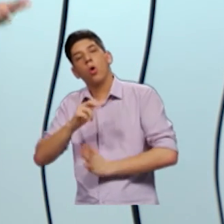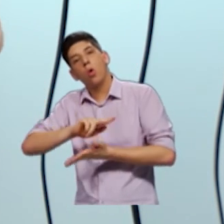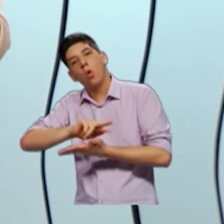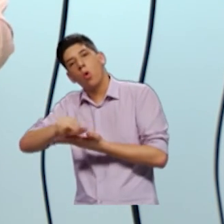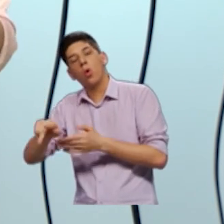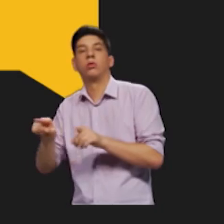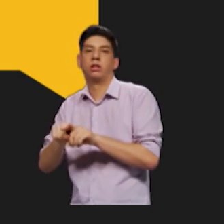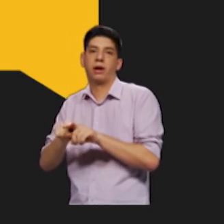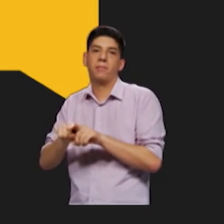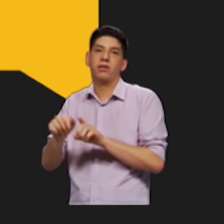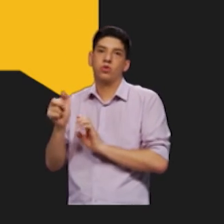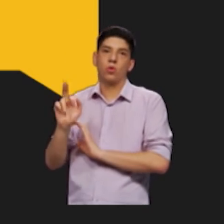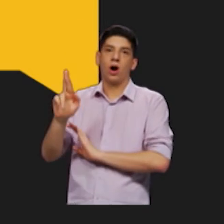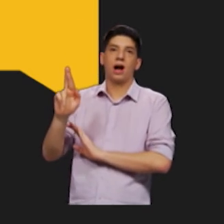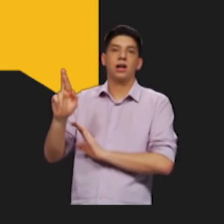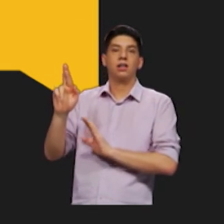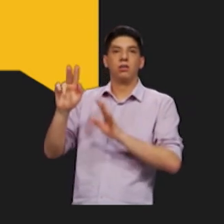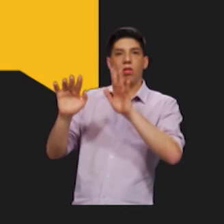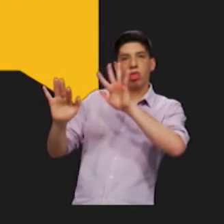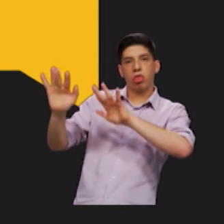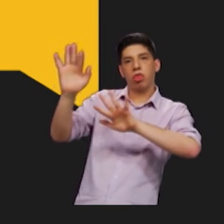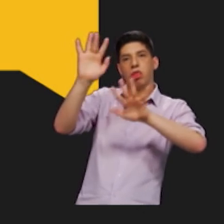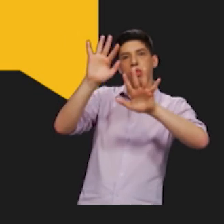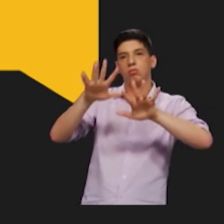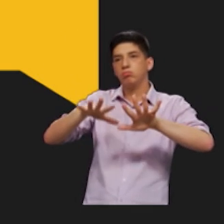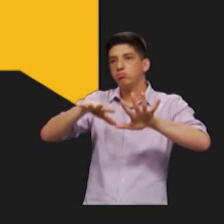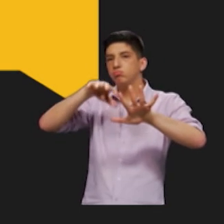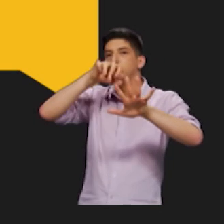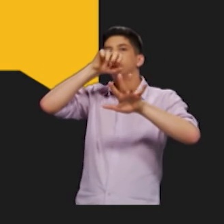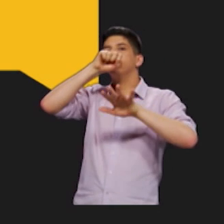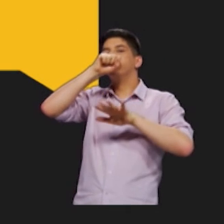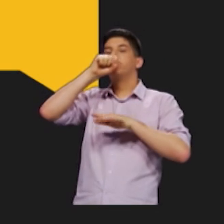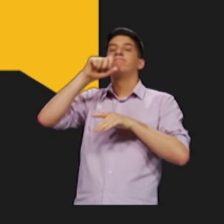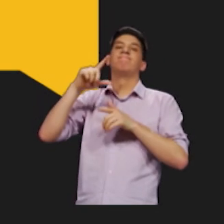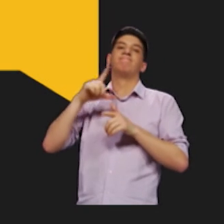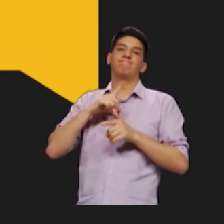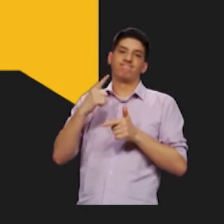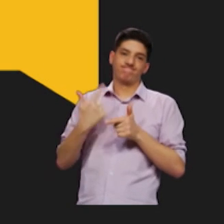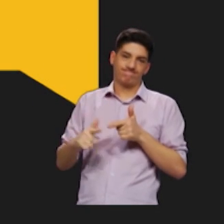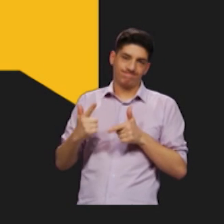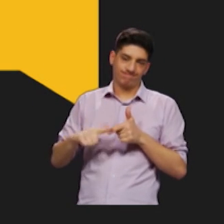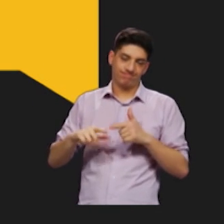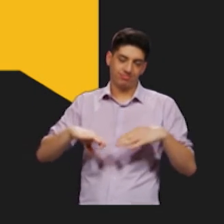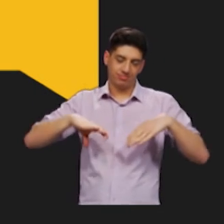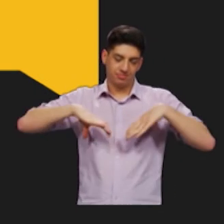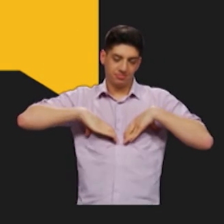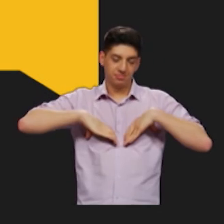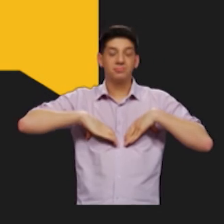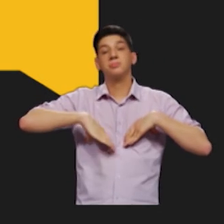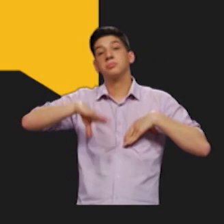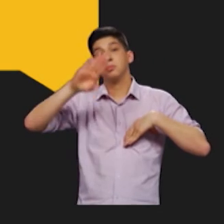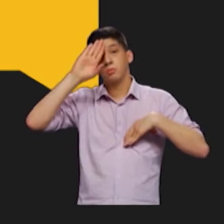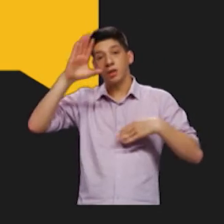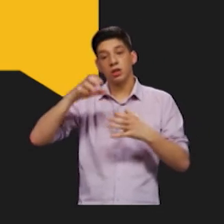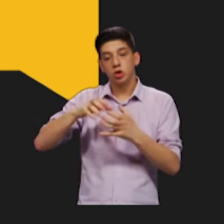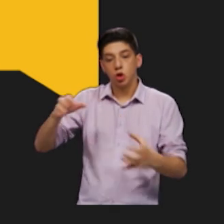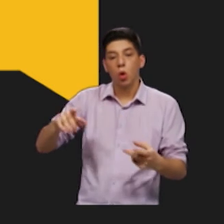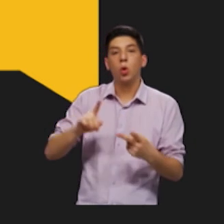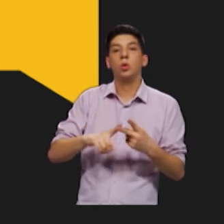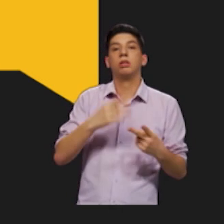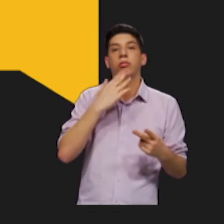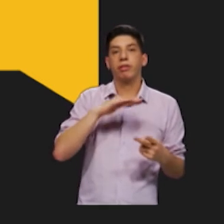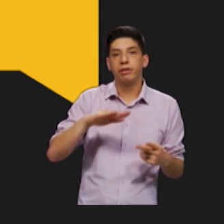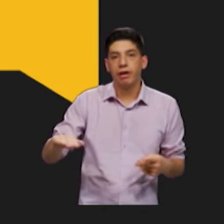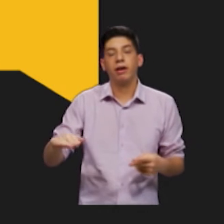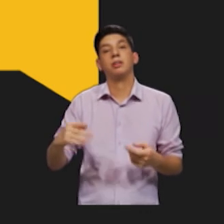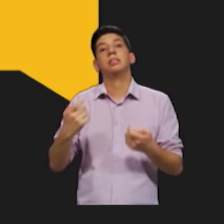ar, vai comprometer também suas vias respiratórias, vai comprometer o pulmão. Principalmente aí nos idosos, as crianças, tem